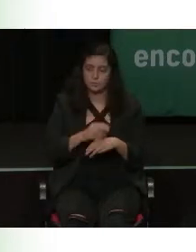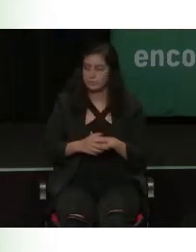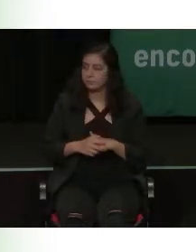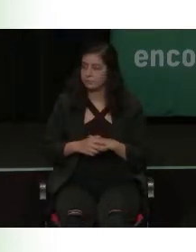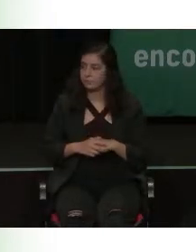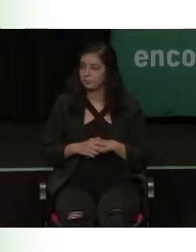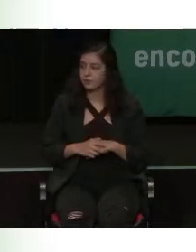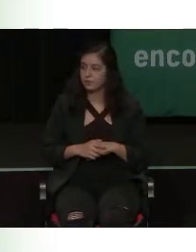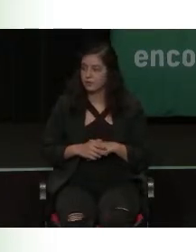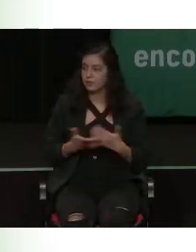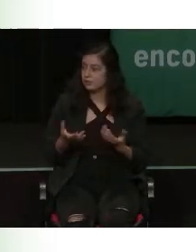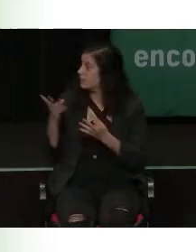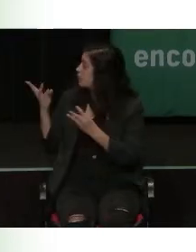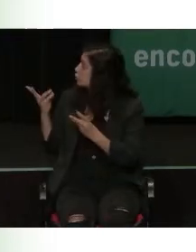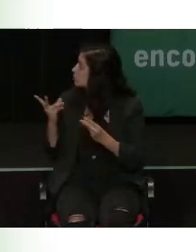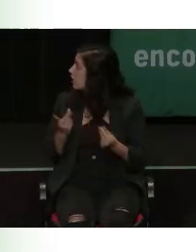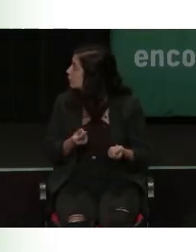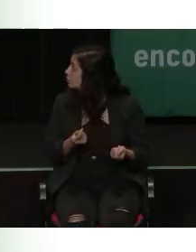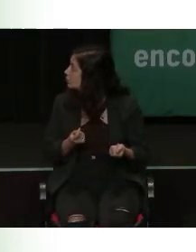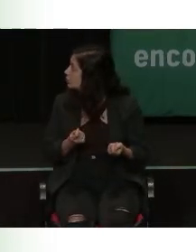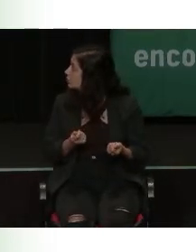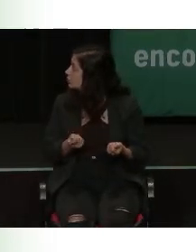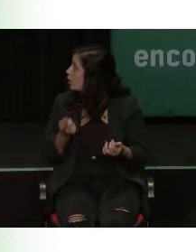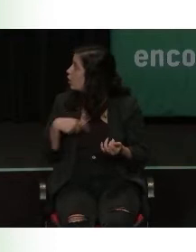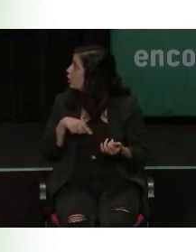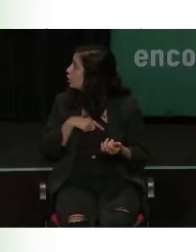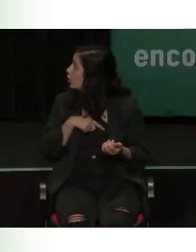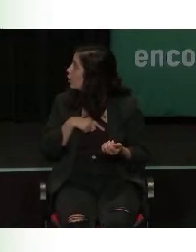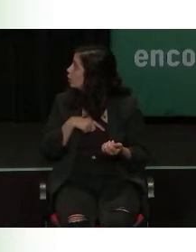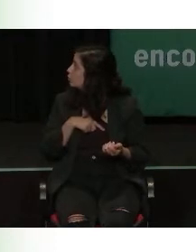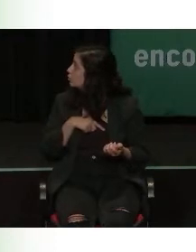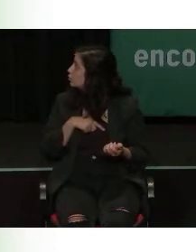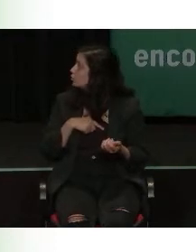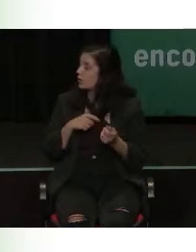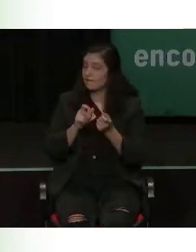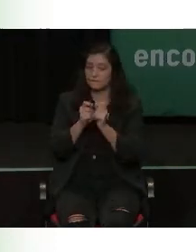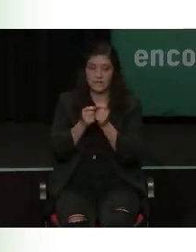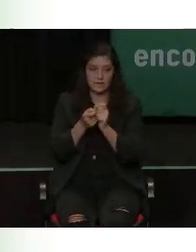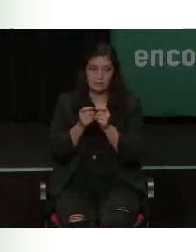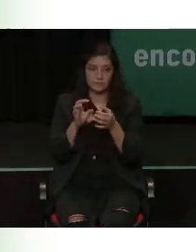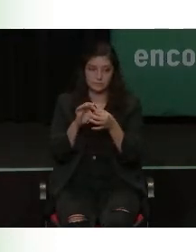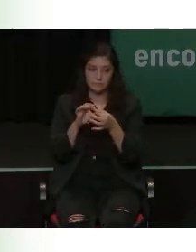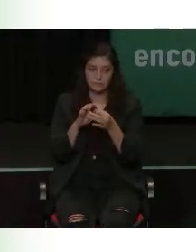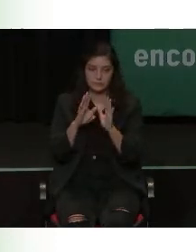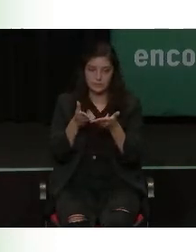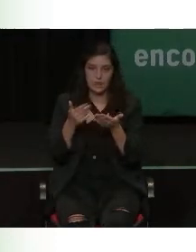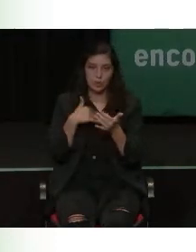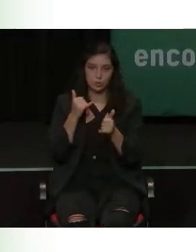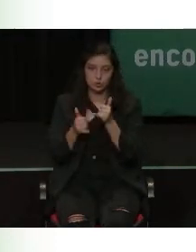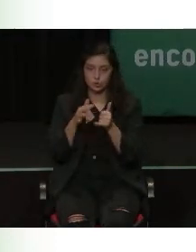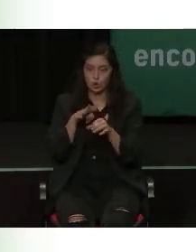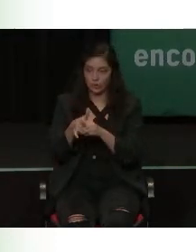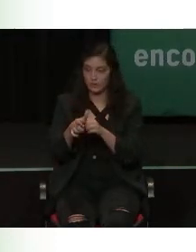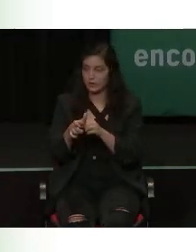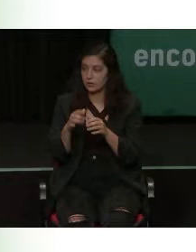Então, relativamente aos resultados, o que é que nós verificamos? Portanto, aqui a variável dependente é o risco de Covid, portanto, o